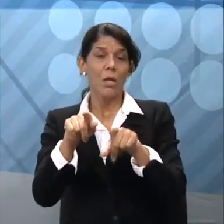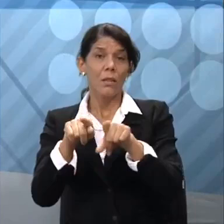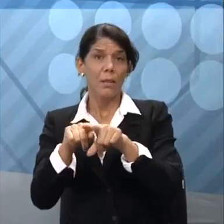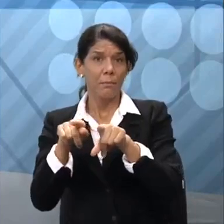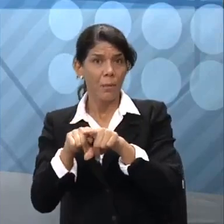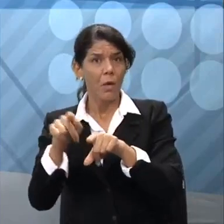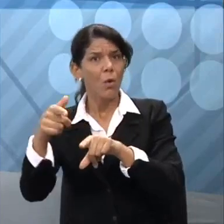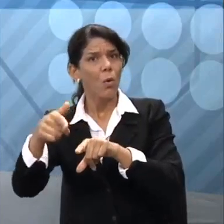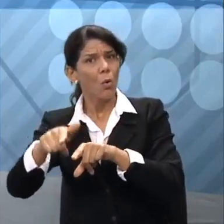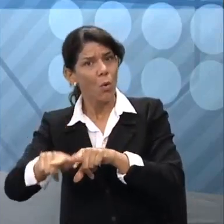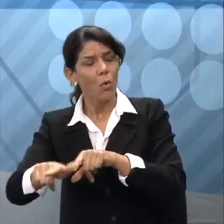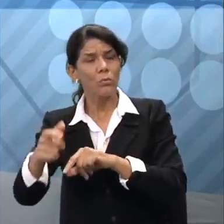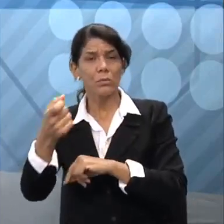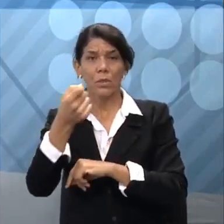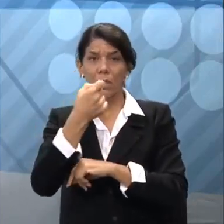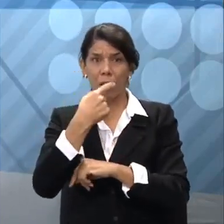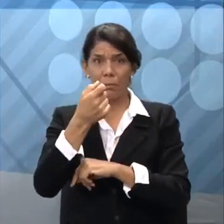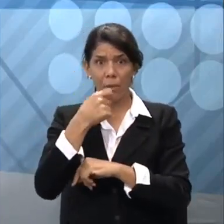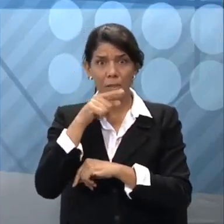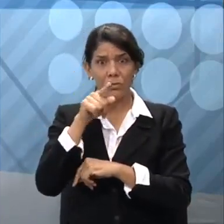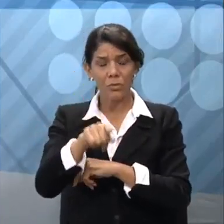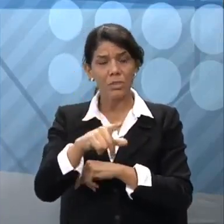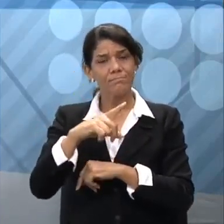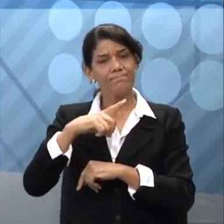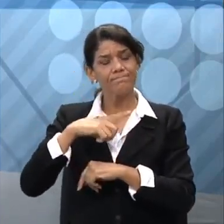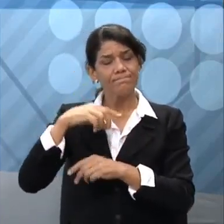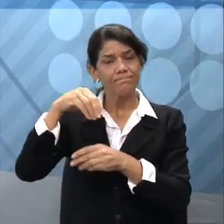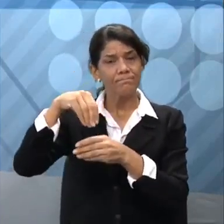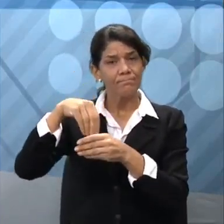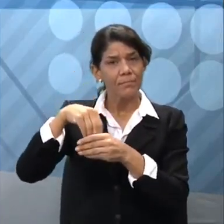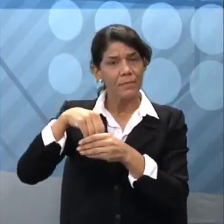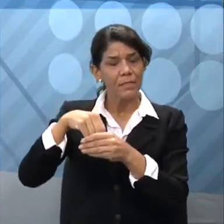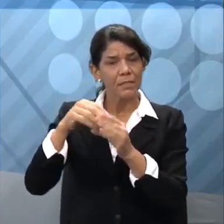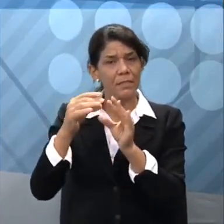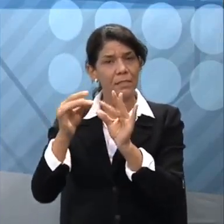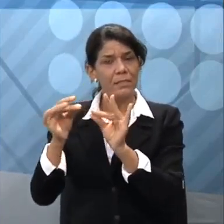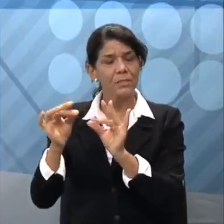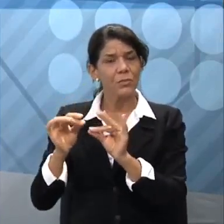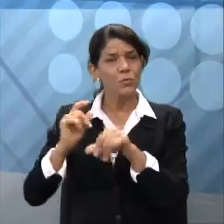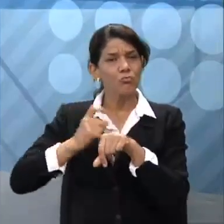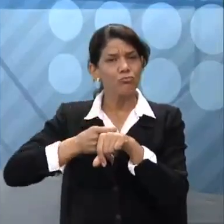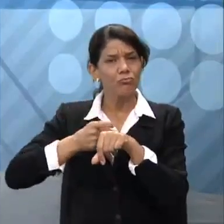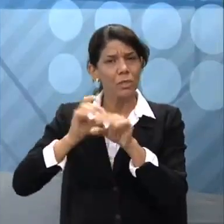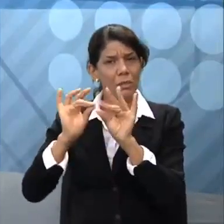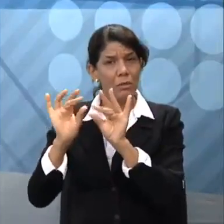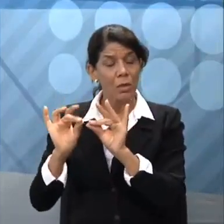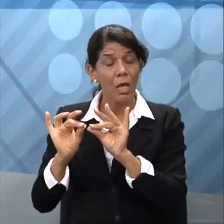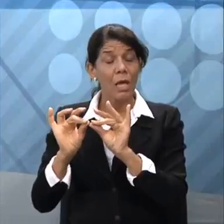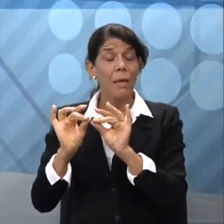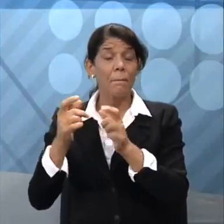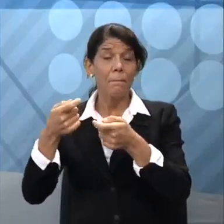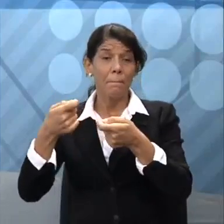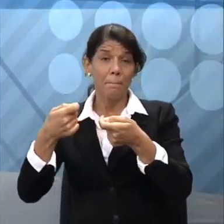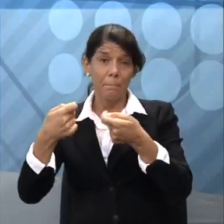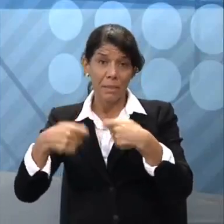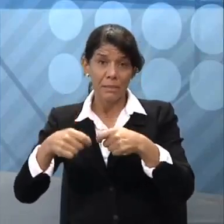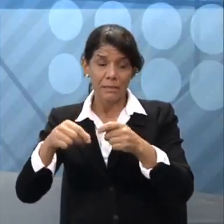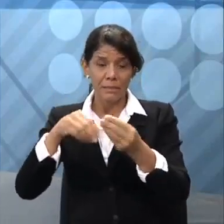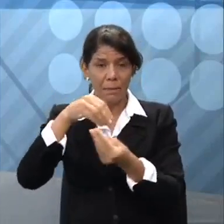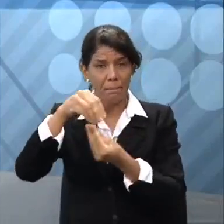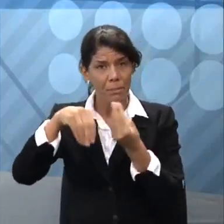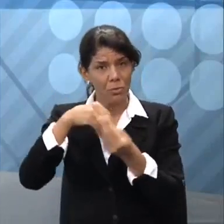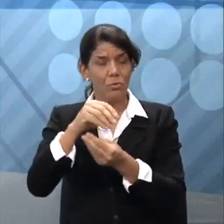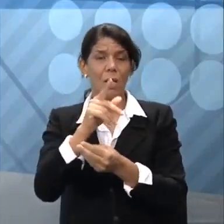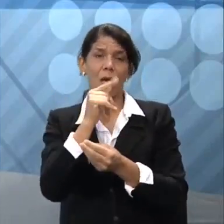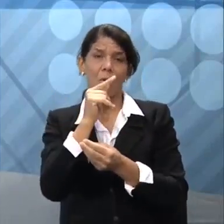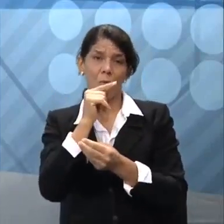como outros medicamentos que se apresentam de maneira sólida e, então, é necessário a